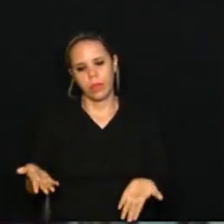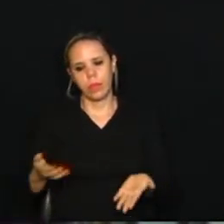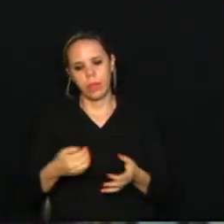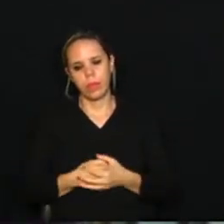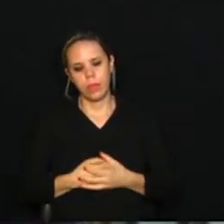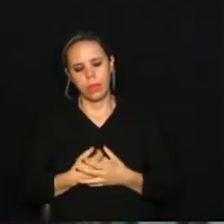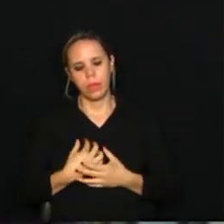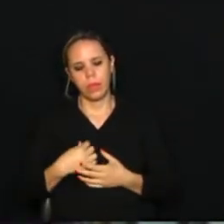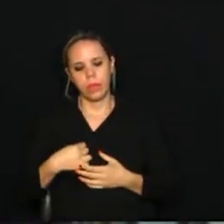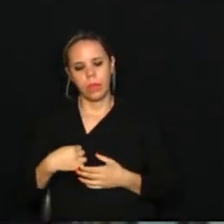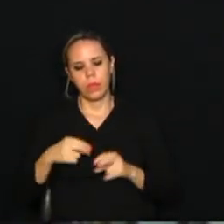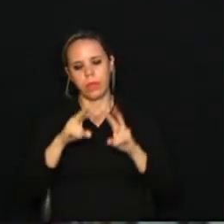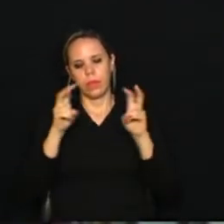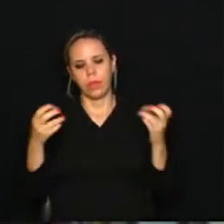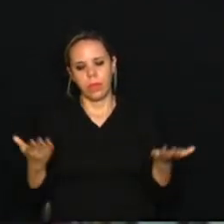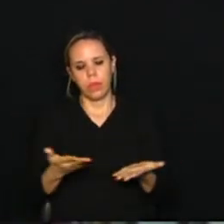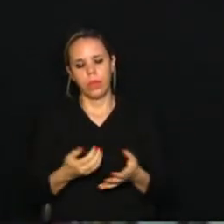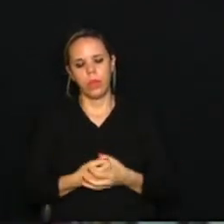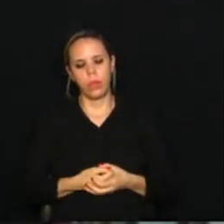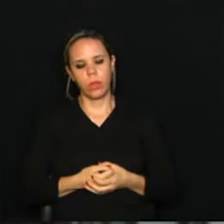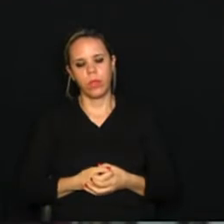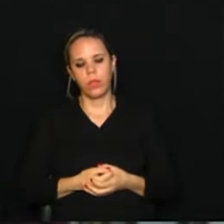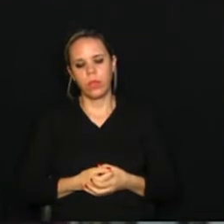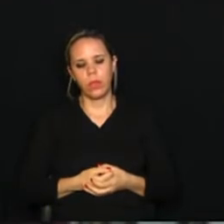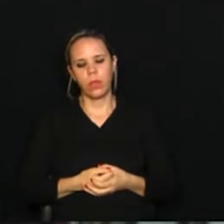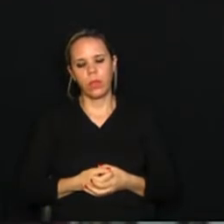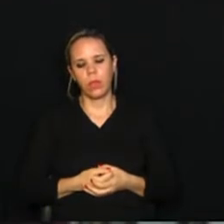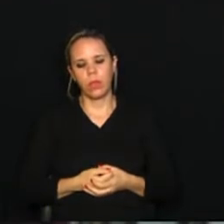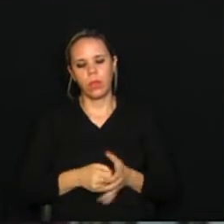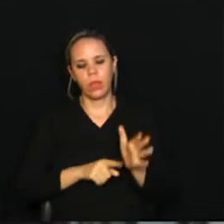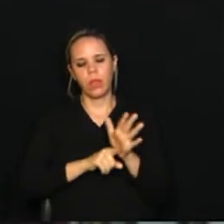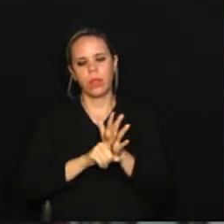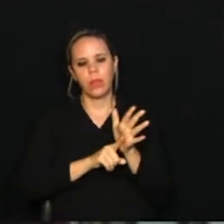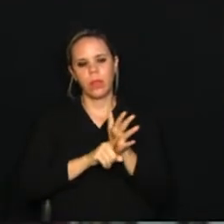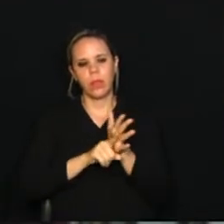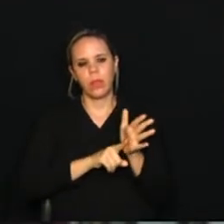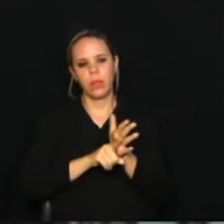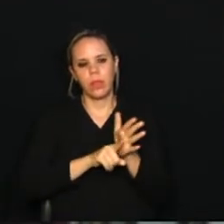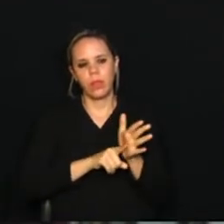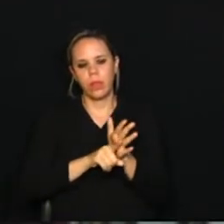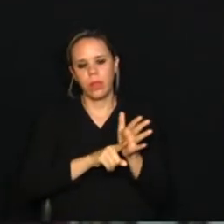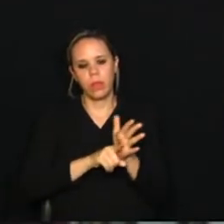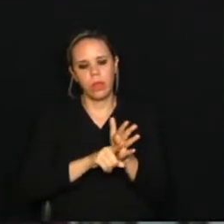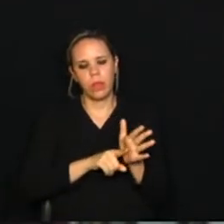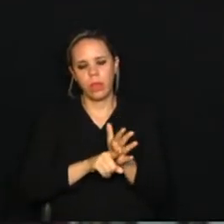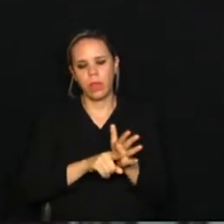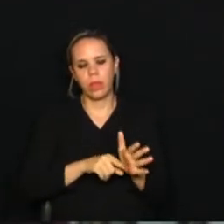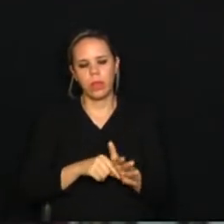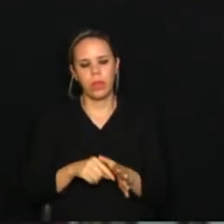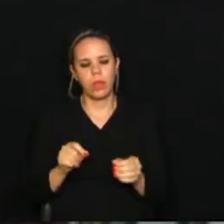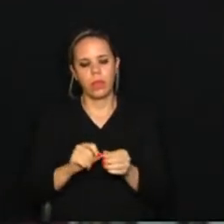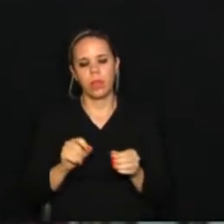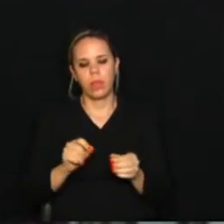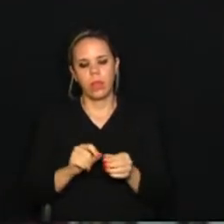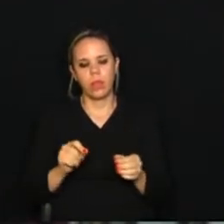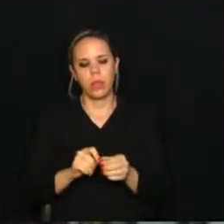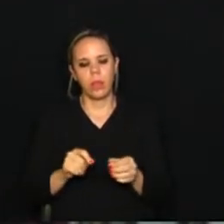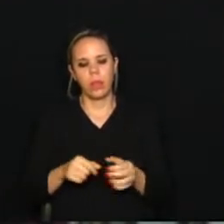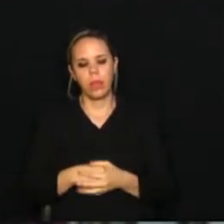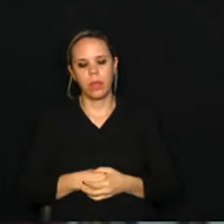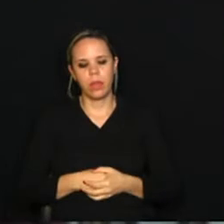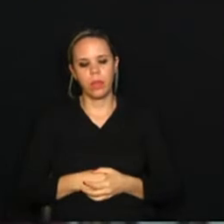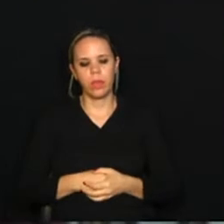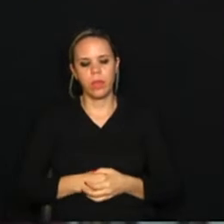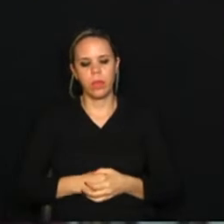esse tema hoje, eu pedi um levantamento que foi feito